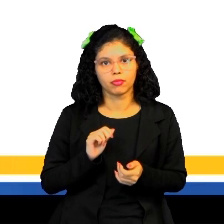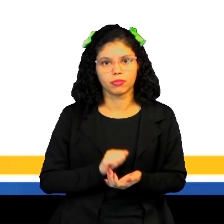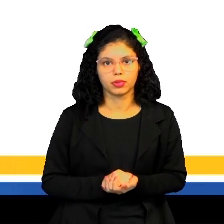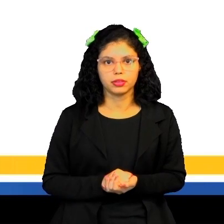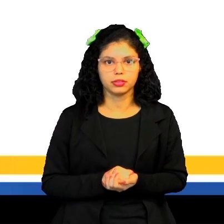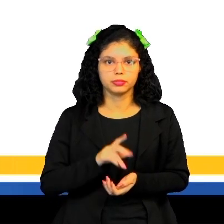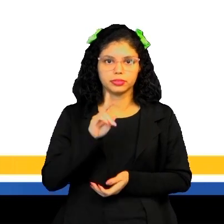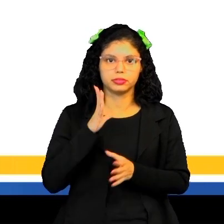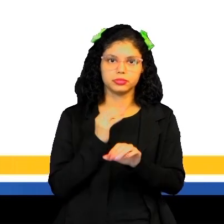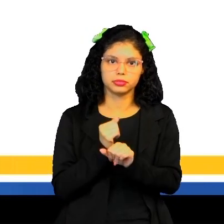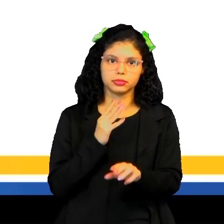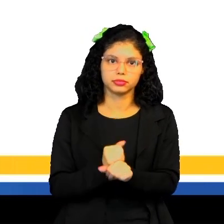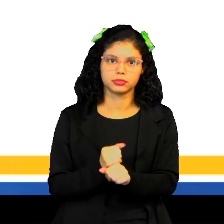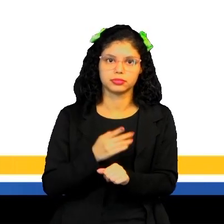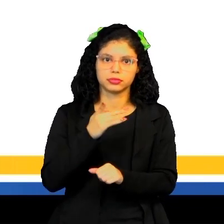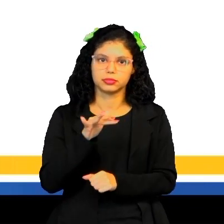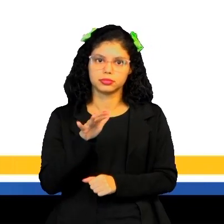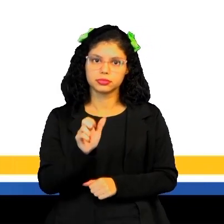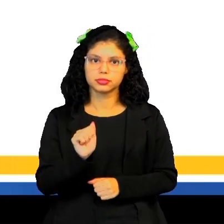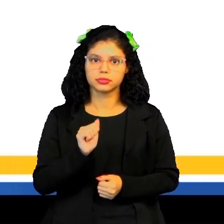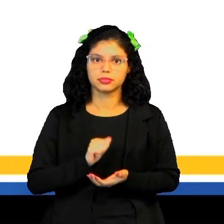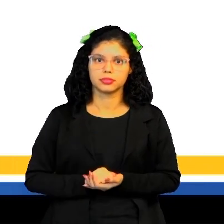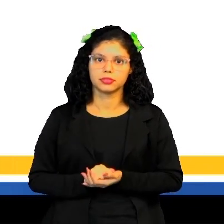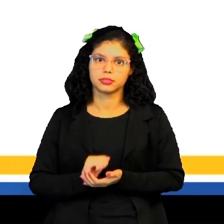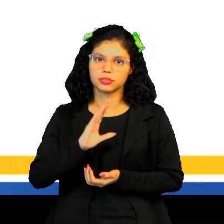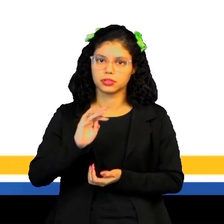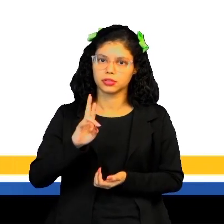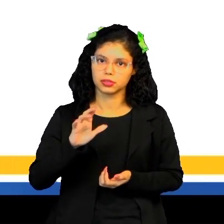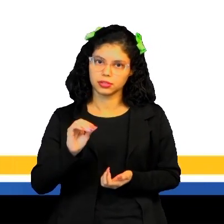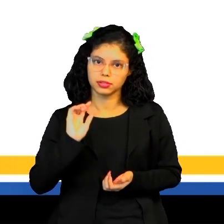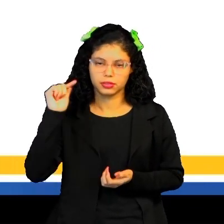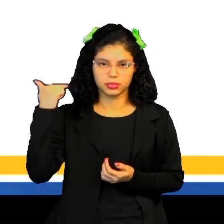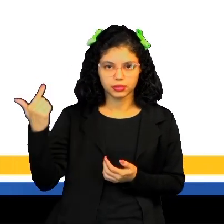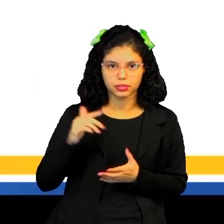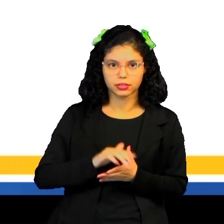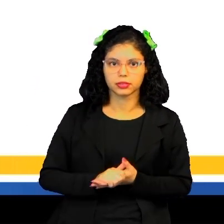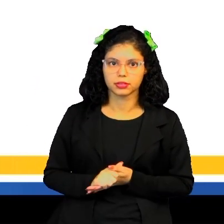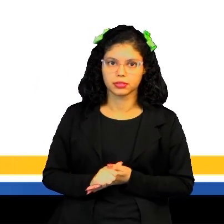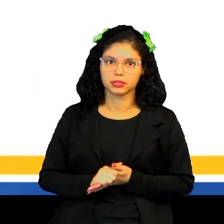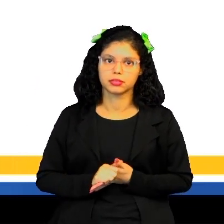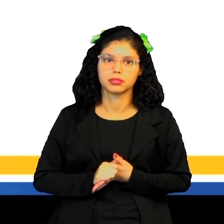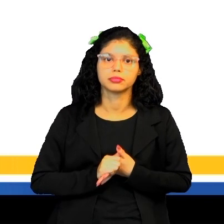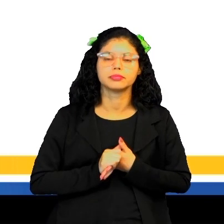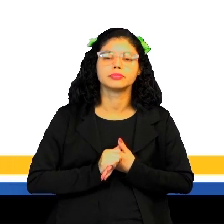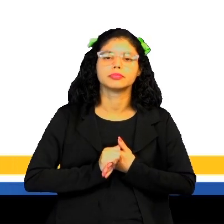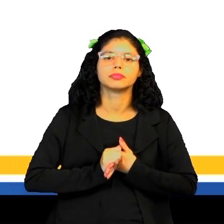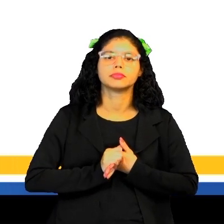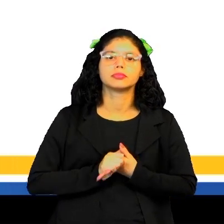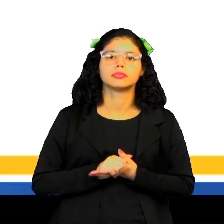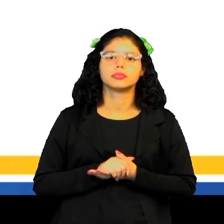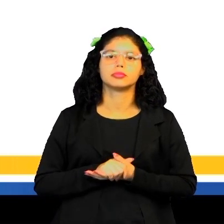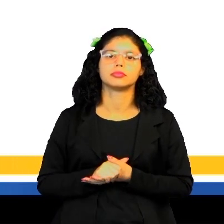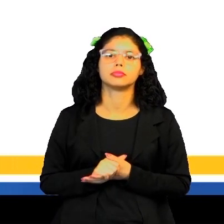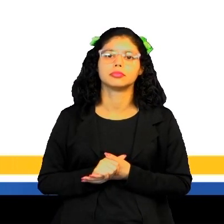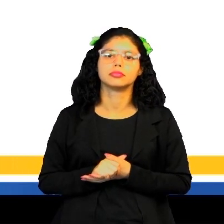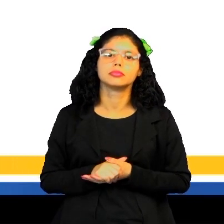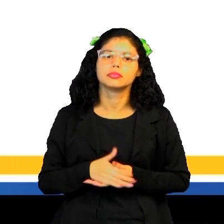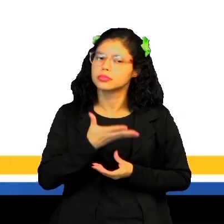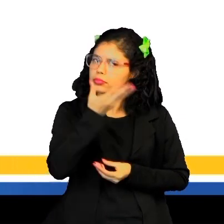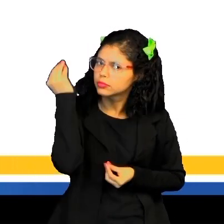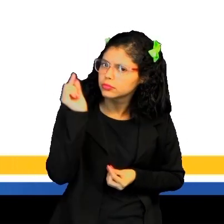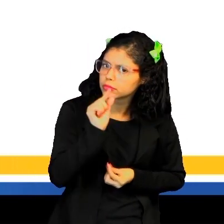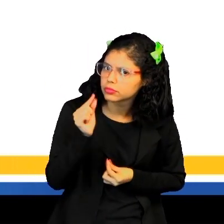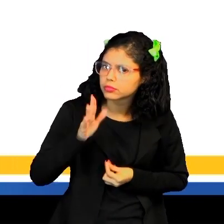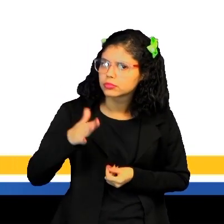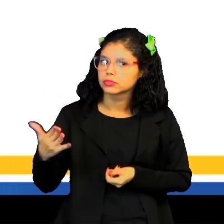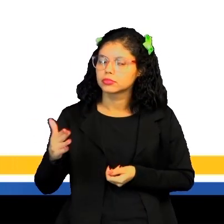igual à soma dos quadrados dos comprimentos dos catetos, né, lá no Teorema de Pitágoras, né. Não vamos nos esquecer